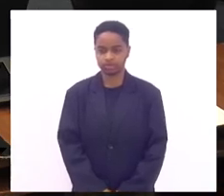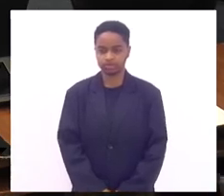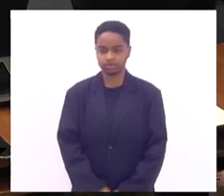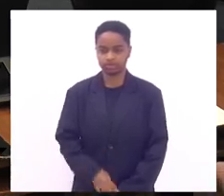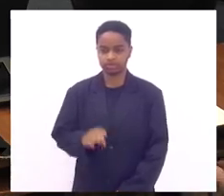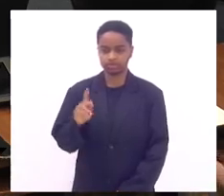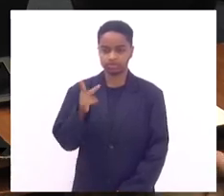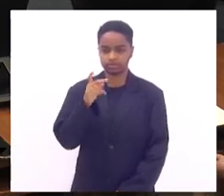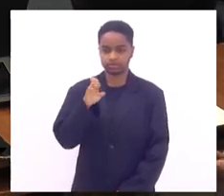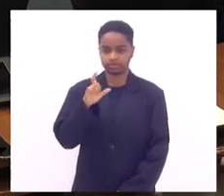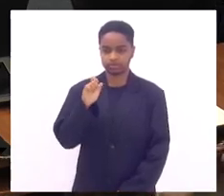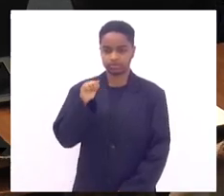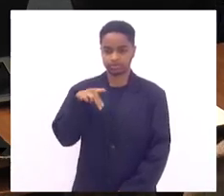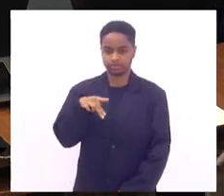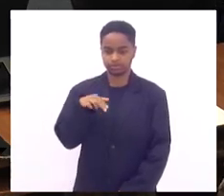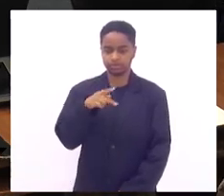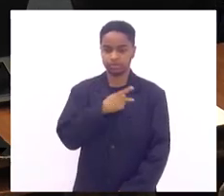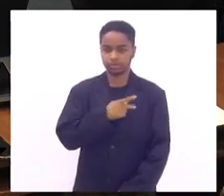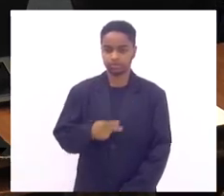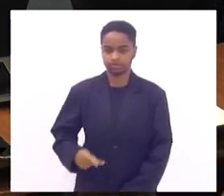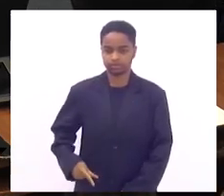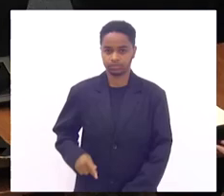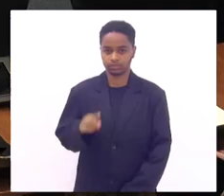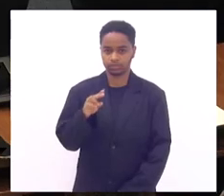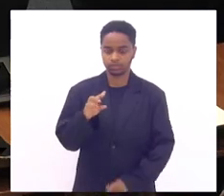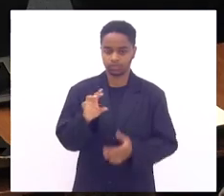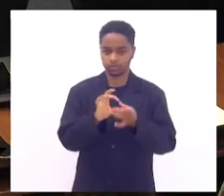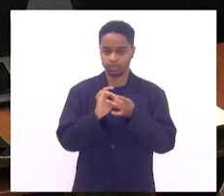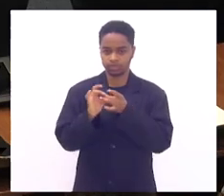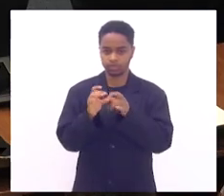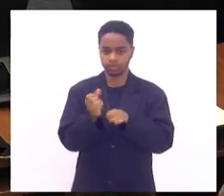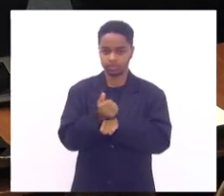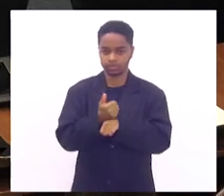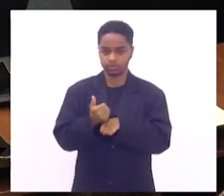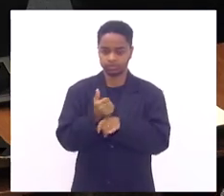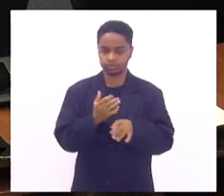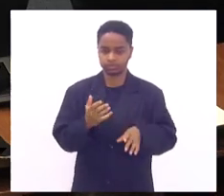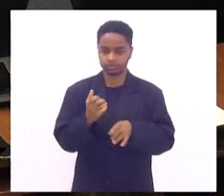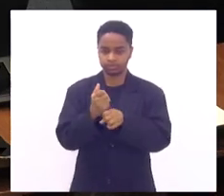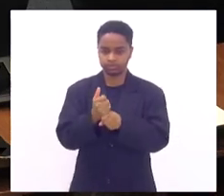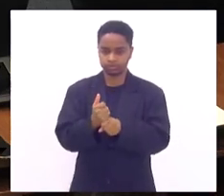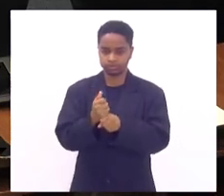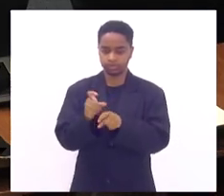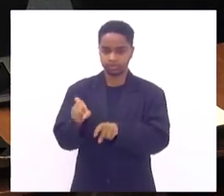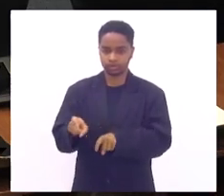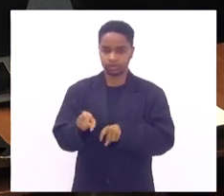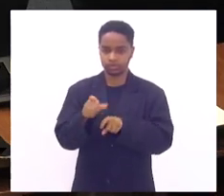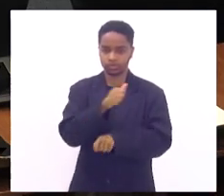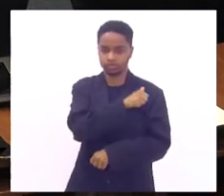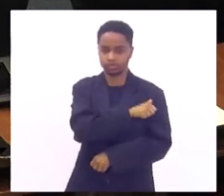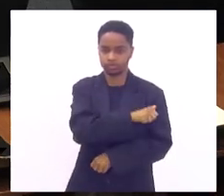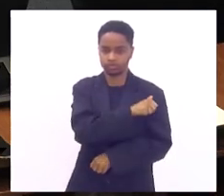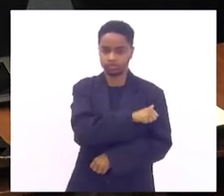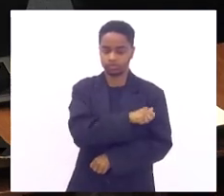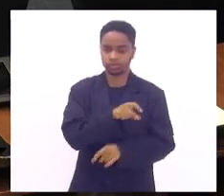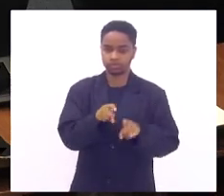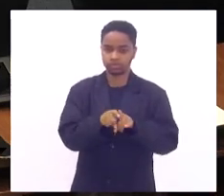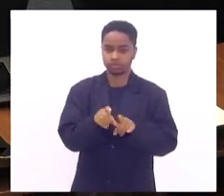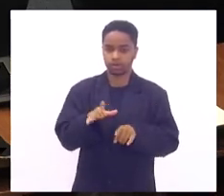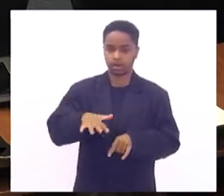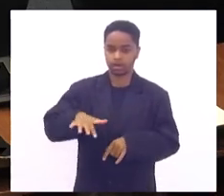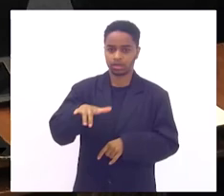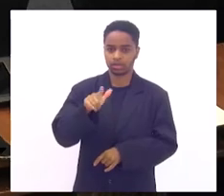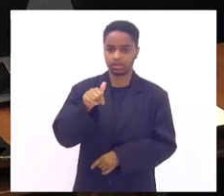Ellen de Oliveira Melo, presidente da União de Profissionais de Contabilidade do Interior do Rio de Janeiro e Região dos